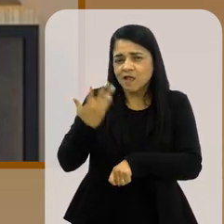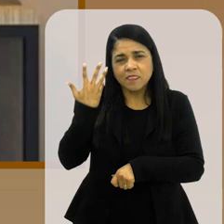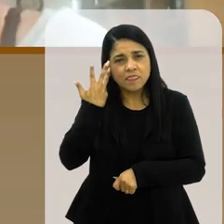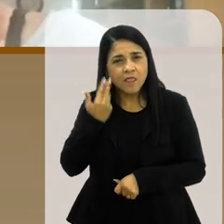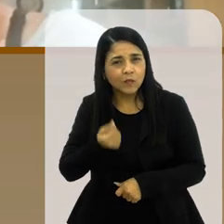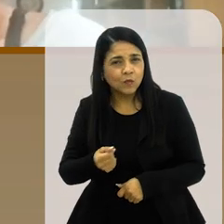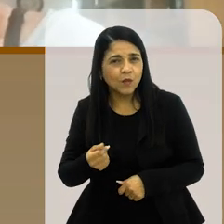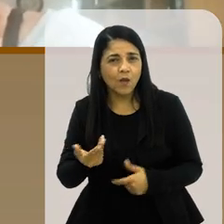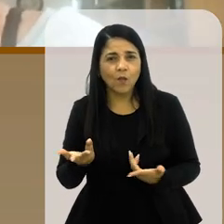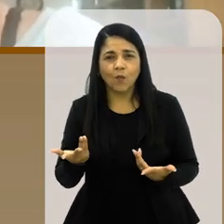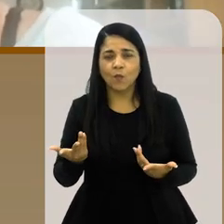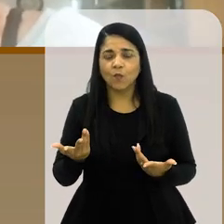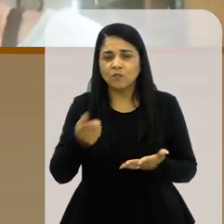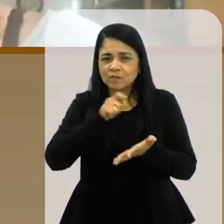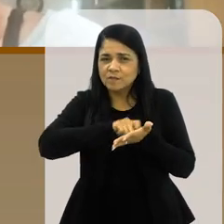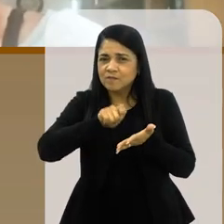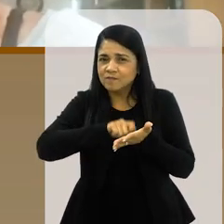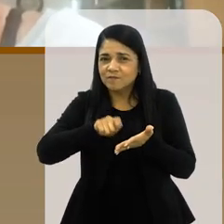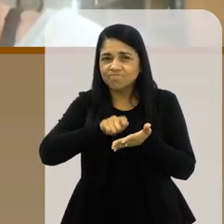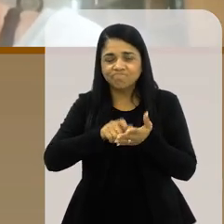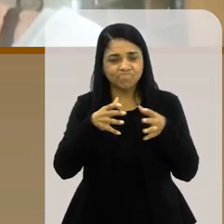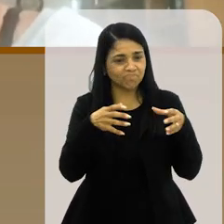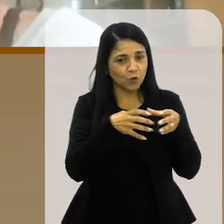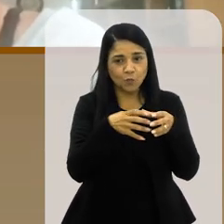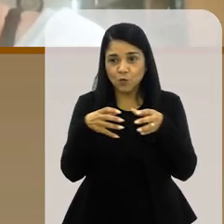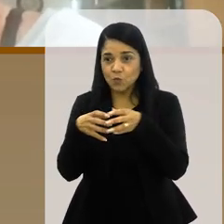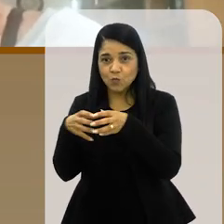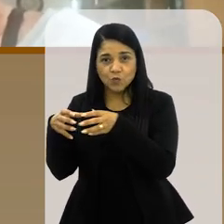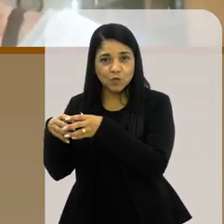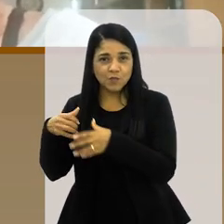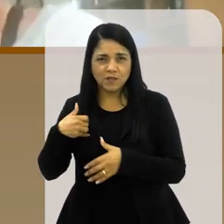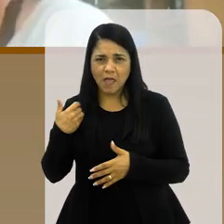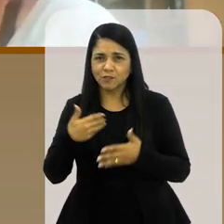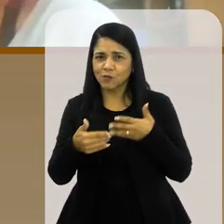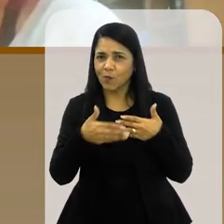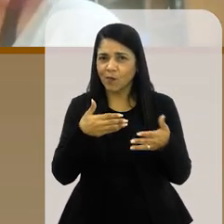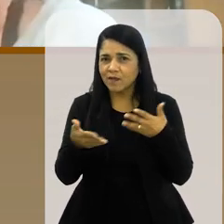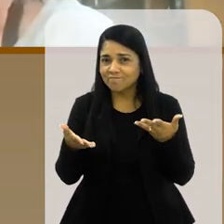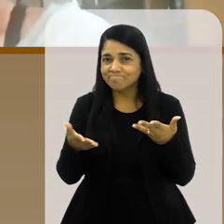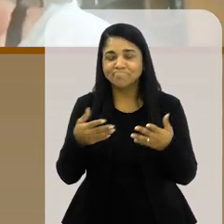você escrever para qualquer faixa etária? É